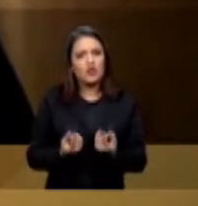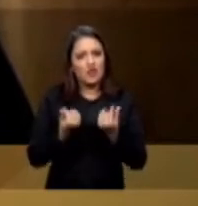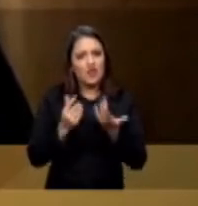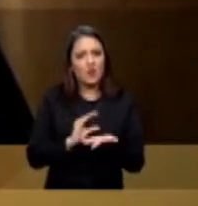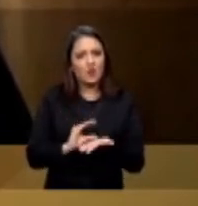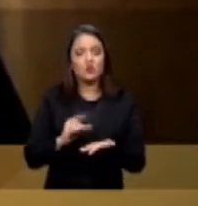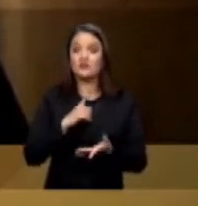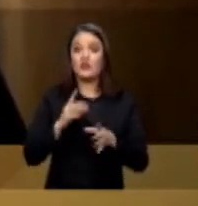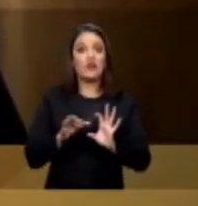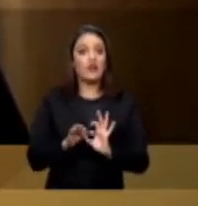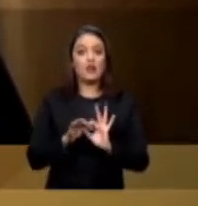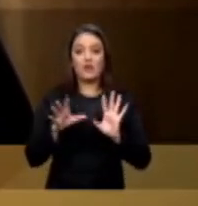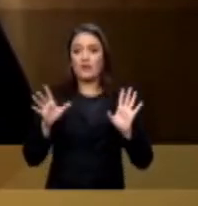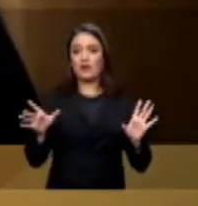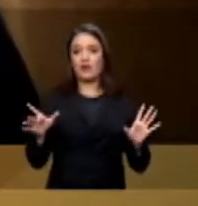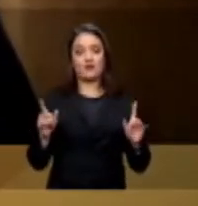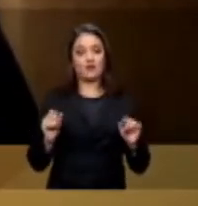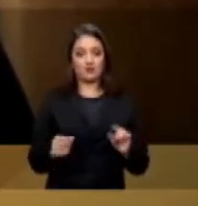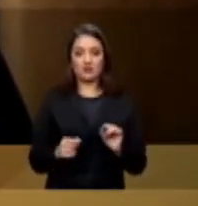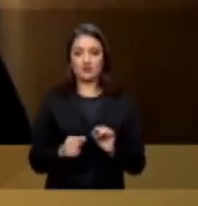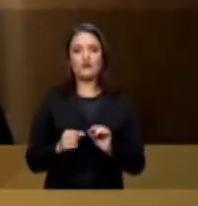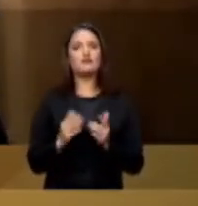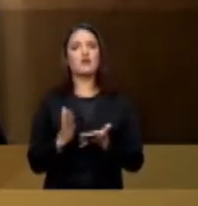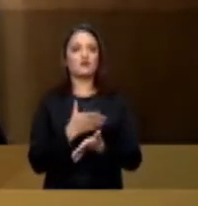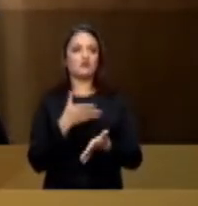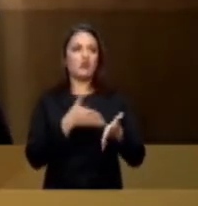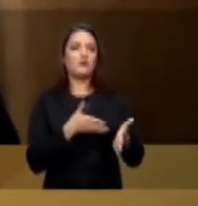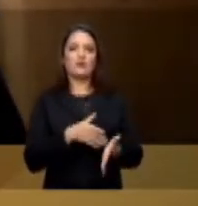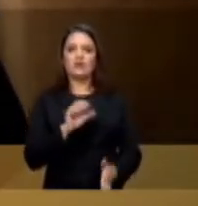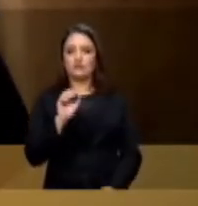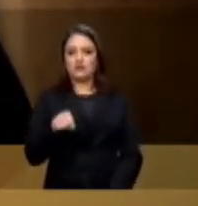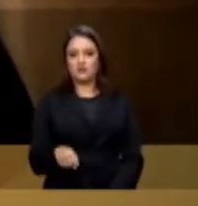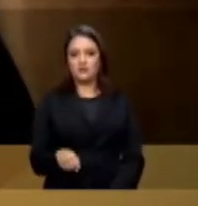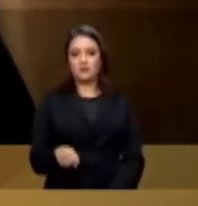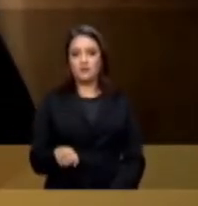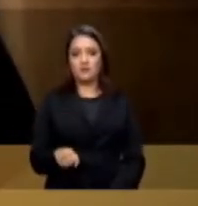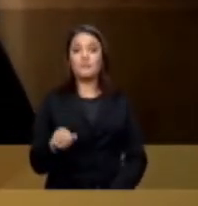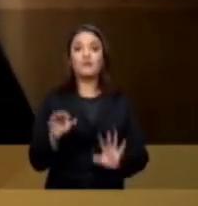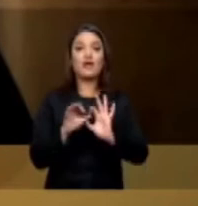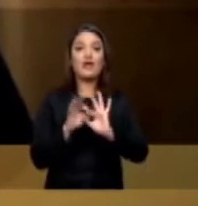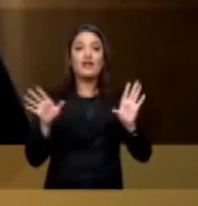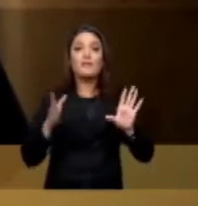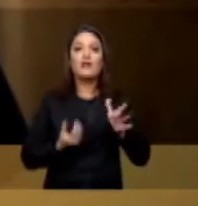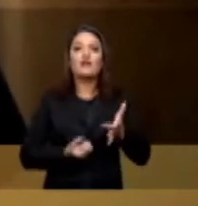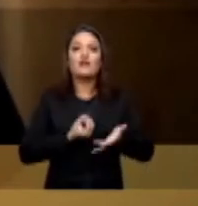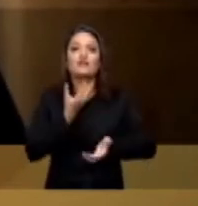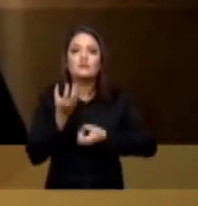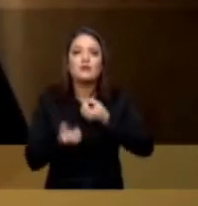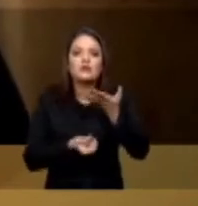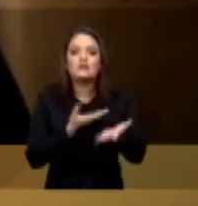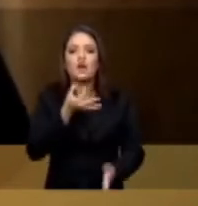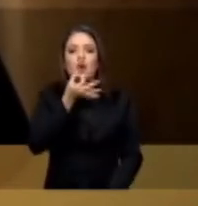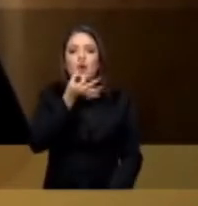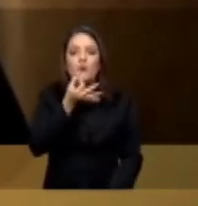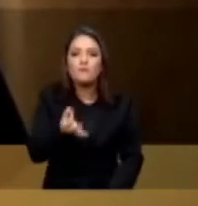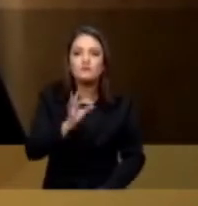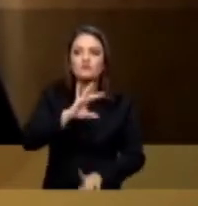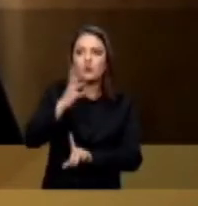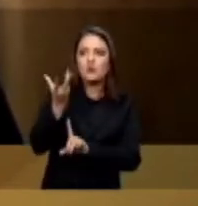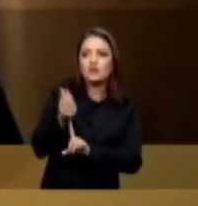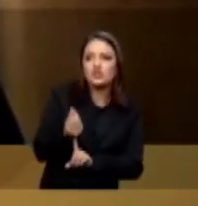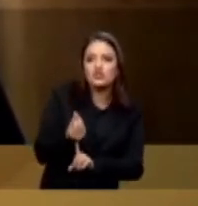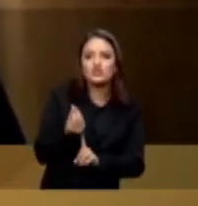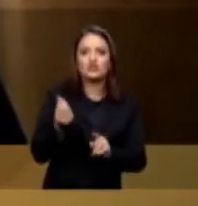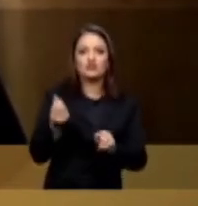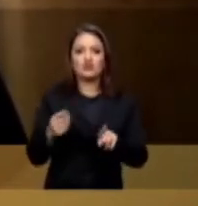tem liberdade de fazer restrições. A liberdade de expressão artística e a vedação à